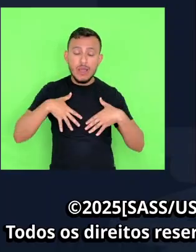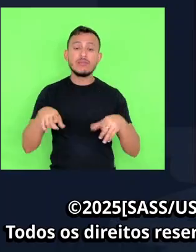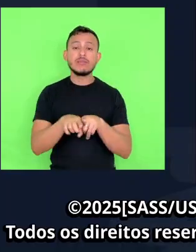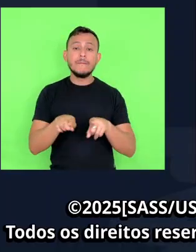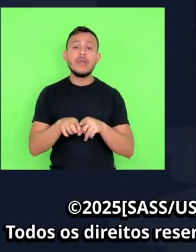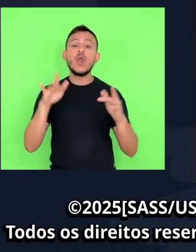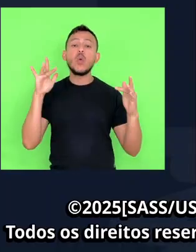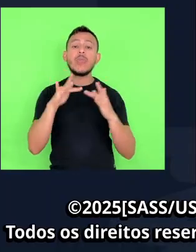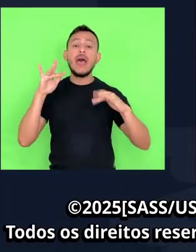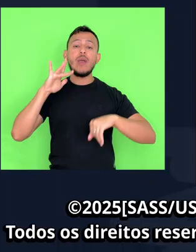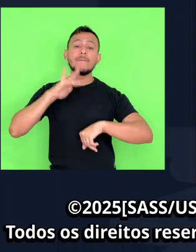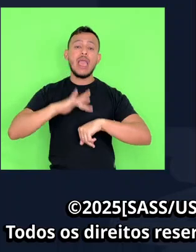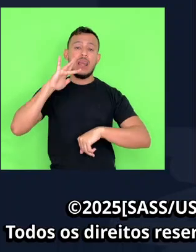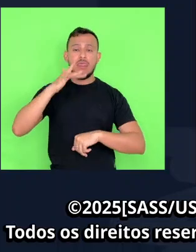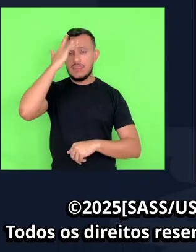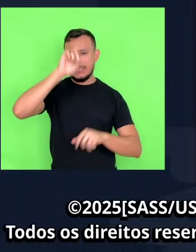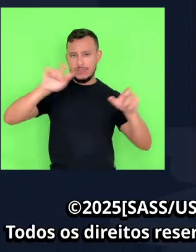contato com a pele das pessoas.